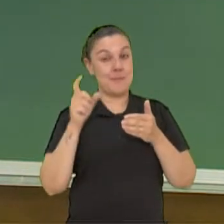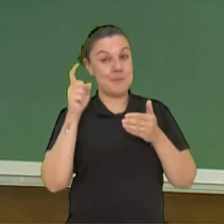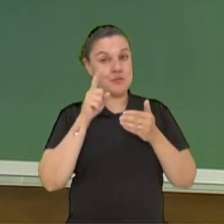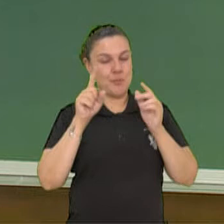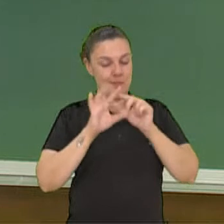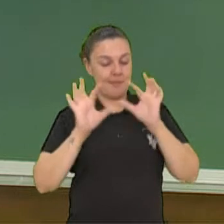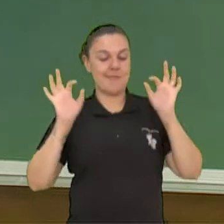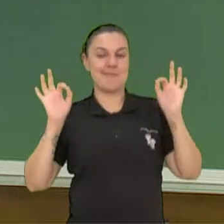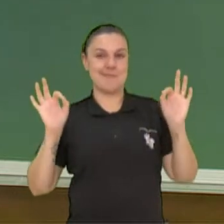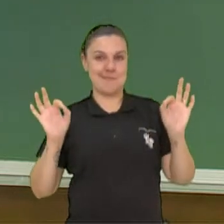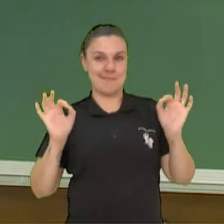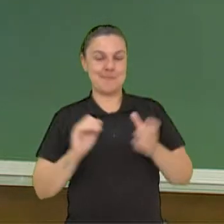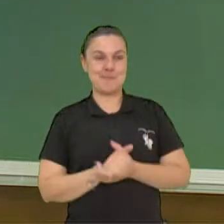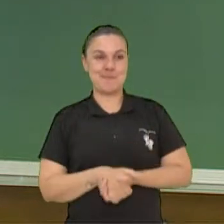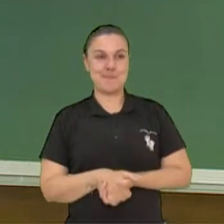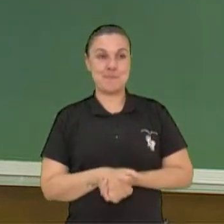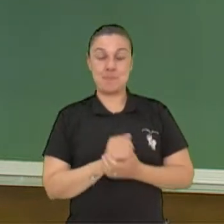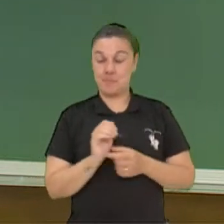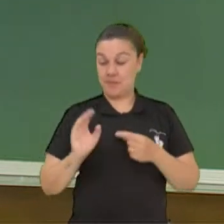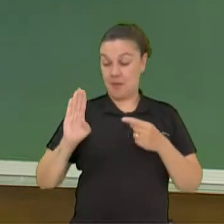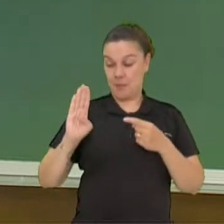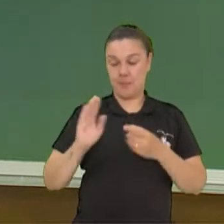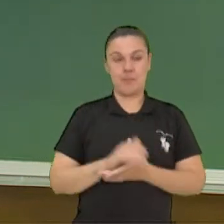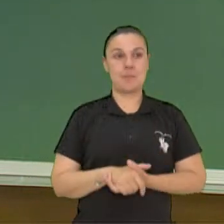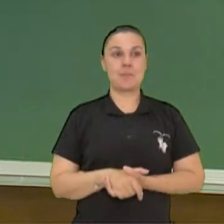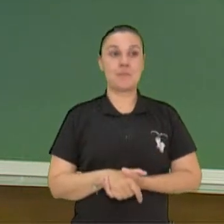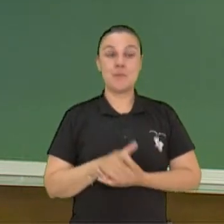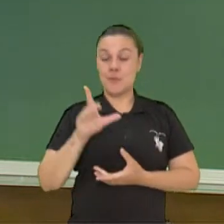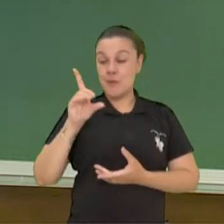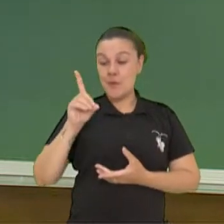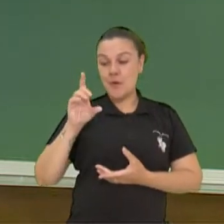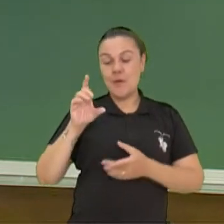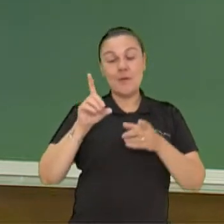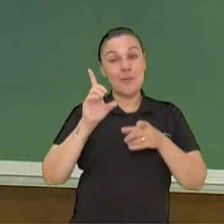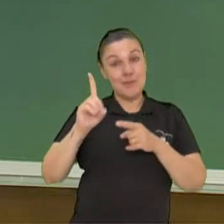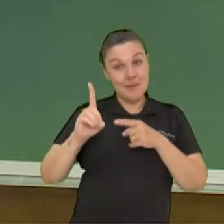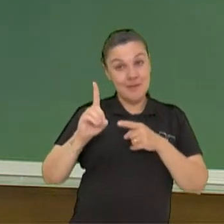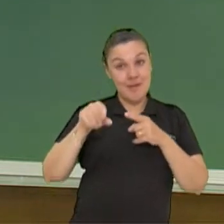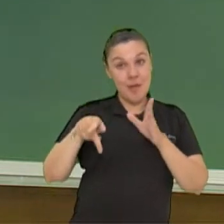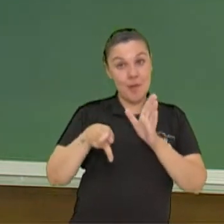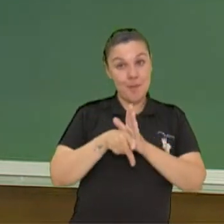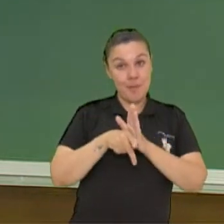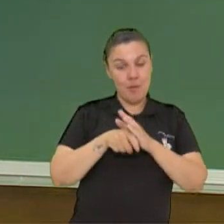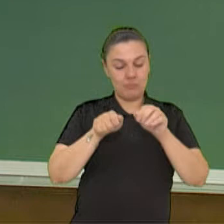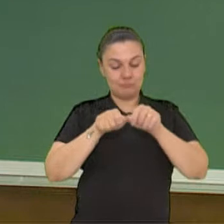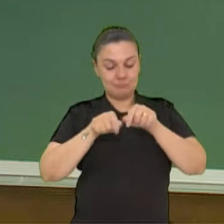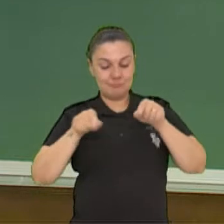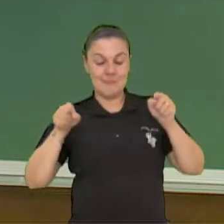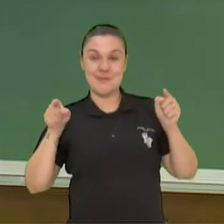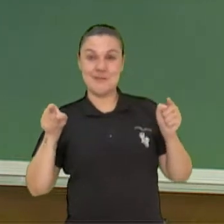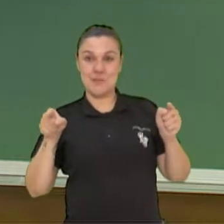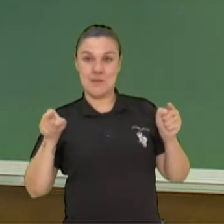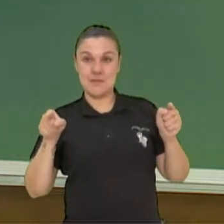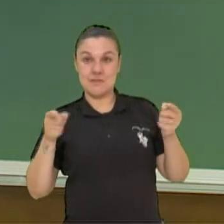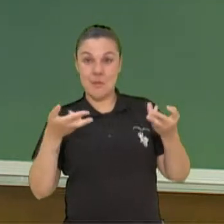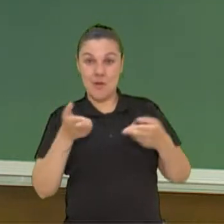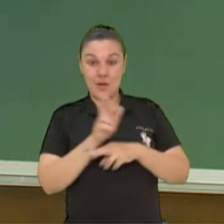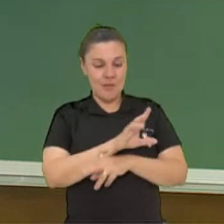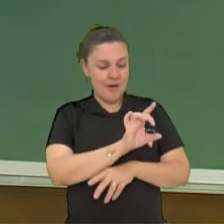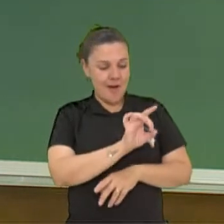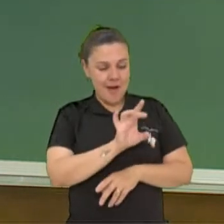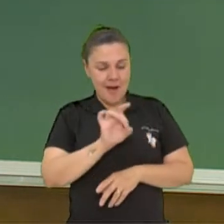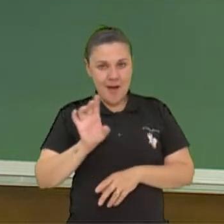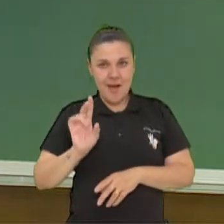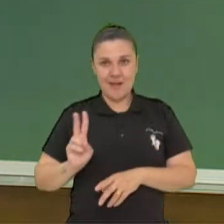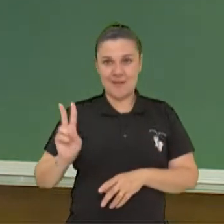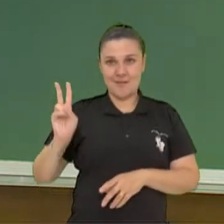dispersão e não uma medida de tendência central. Ó, ela fala que a amplitude é uma medida de